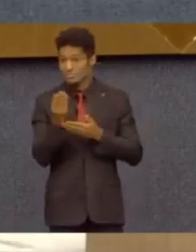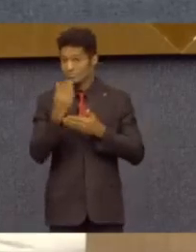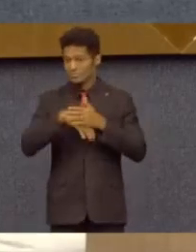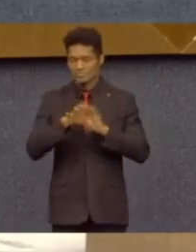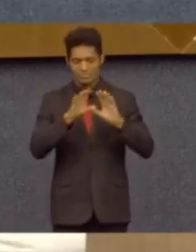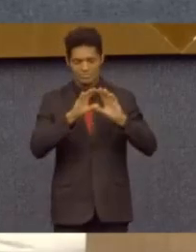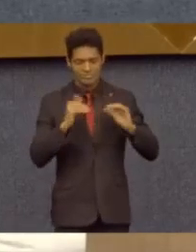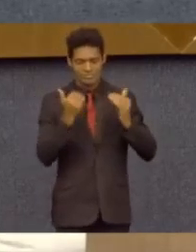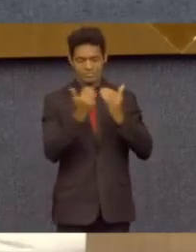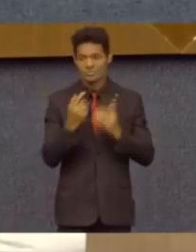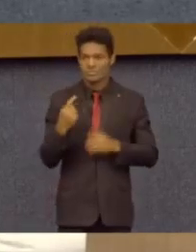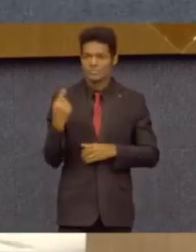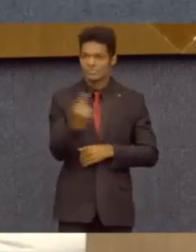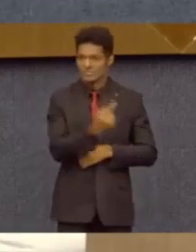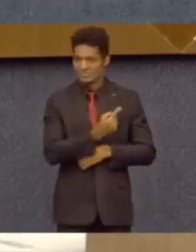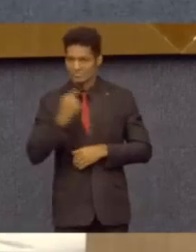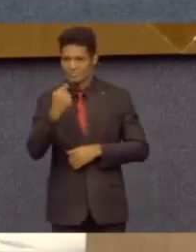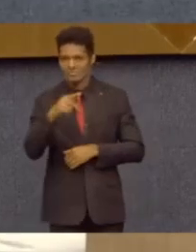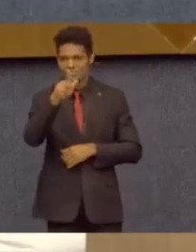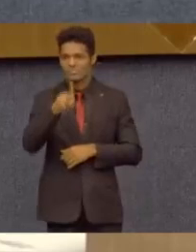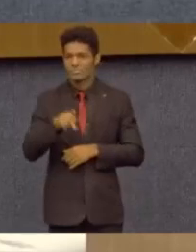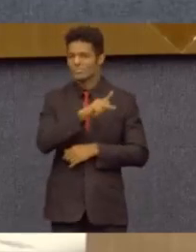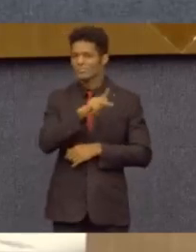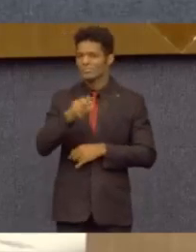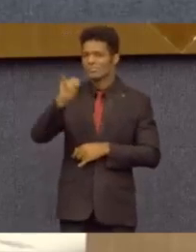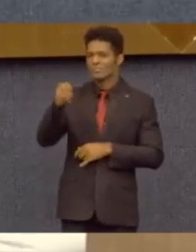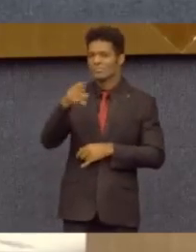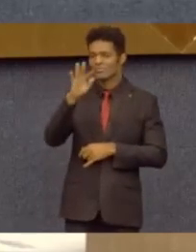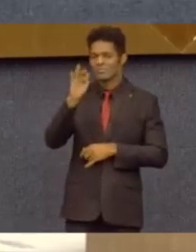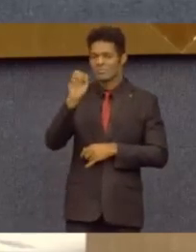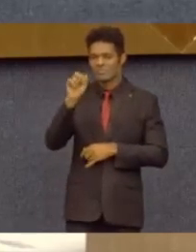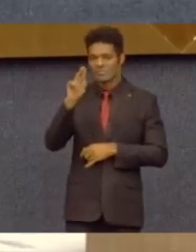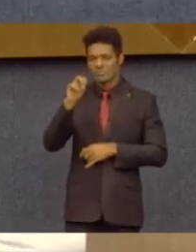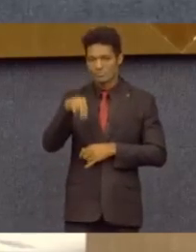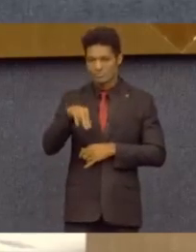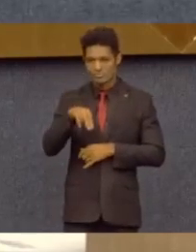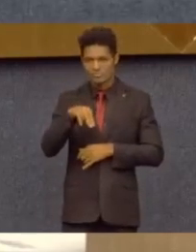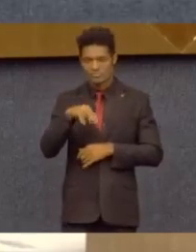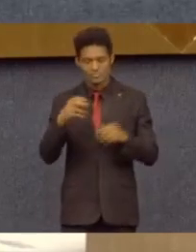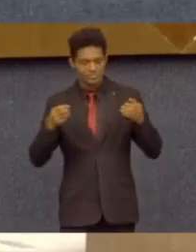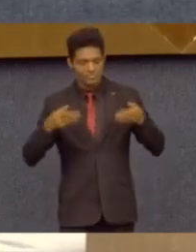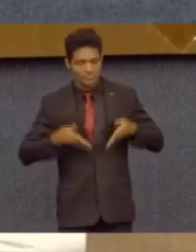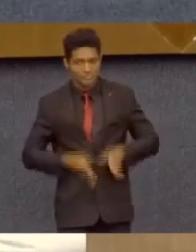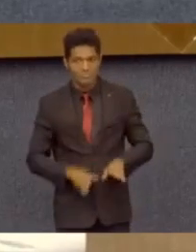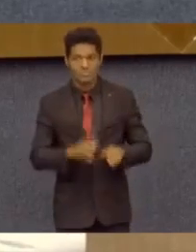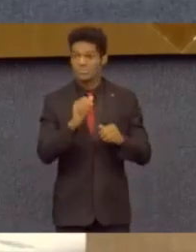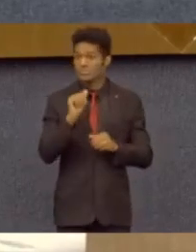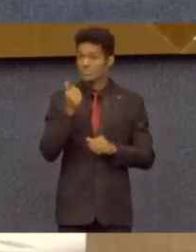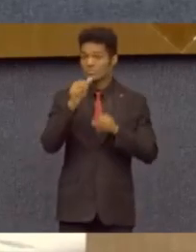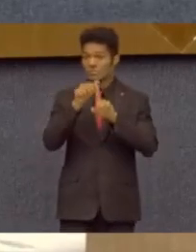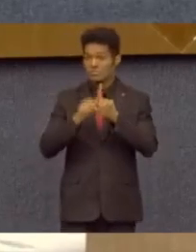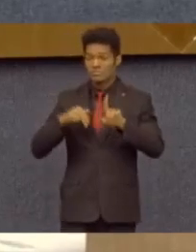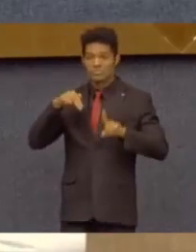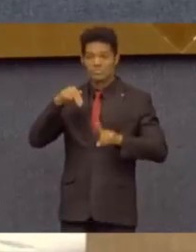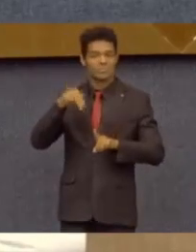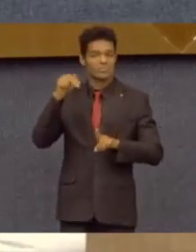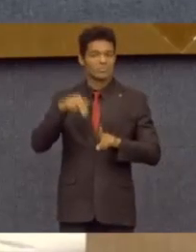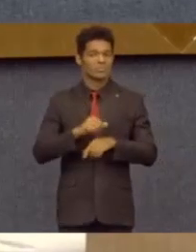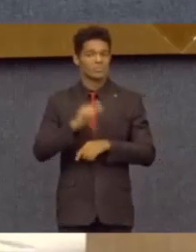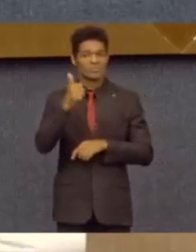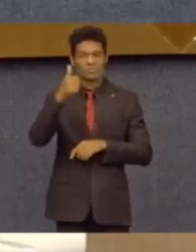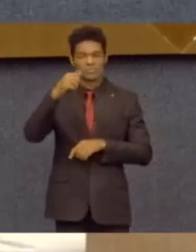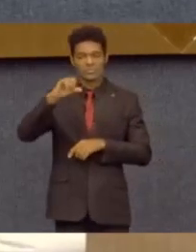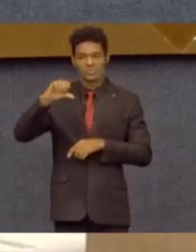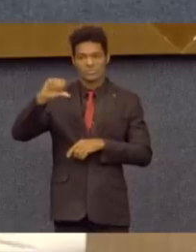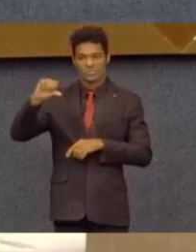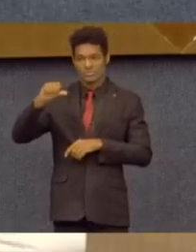comunidade. Padre Jefferson Martins da Conceição, nascido em 1º de